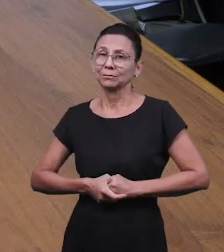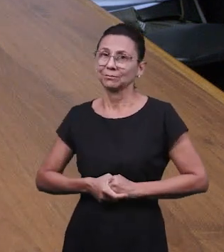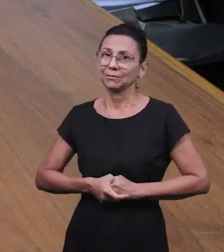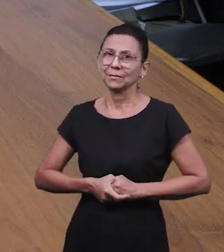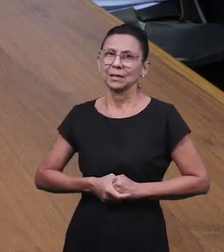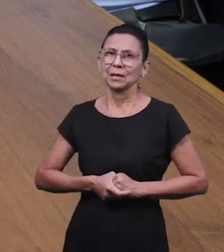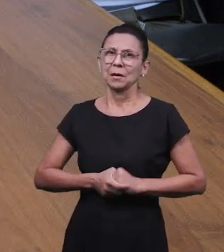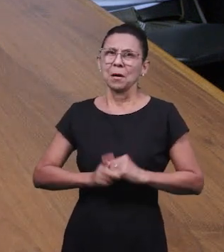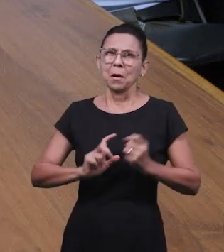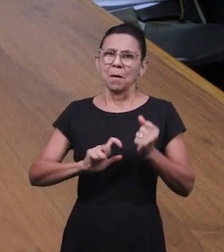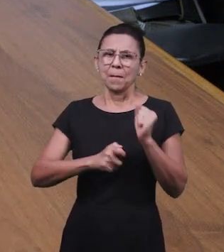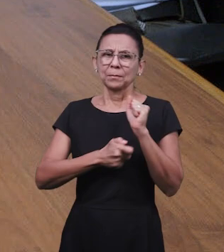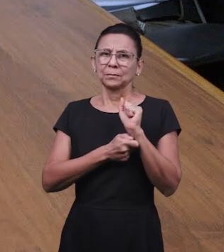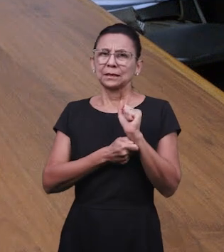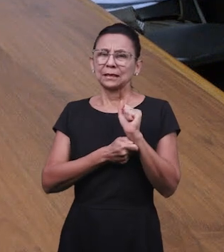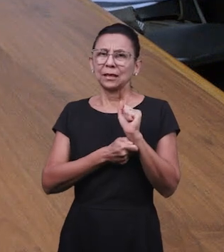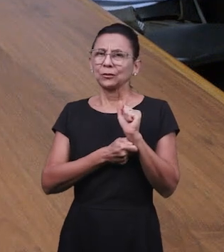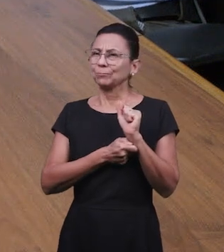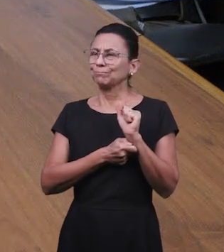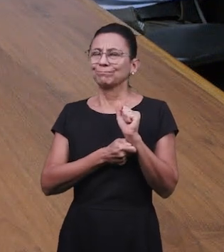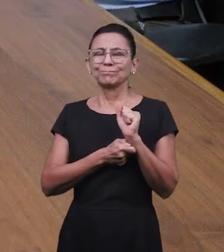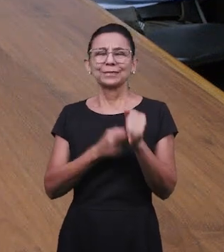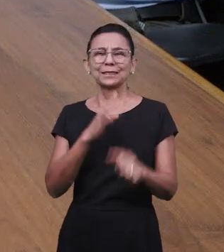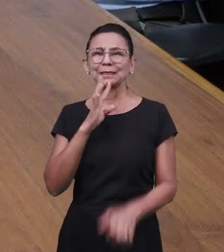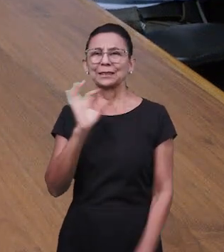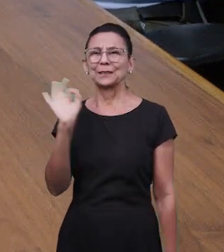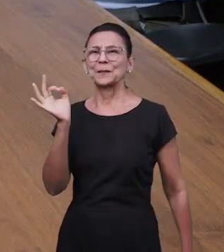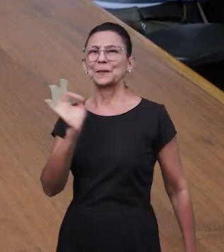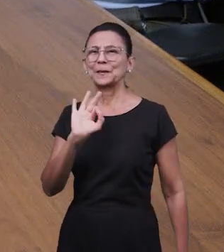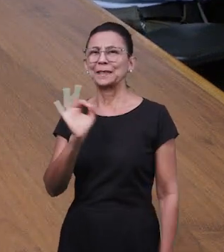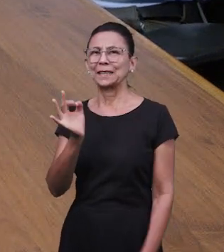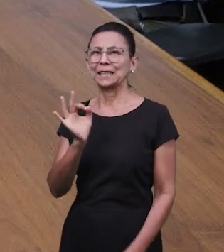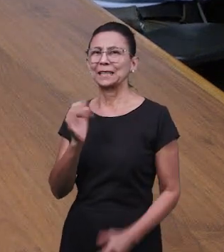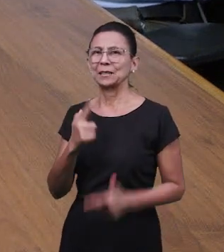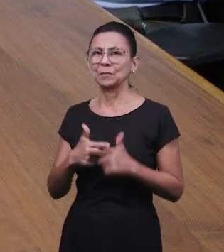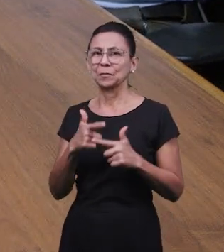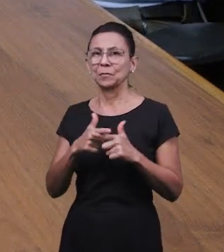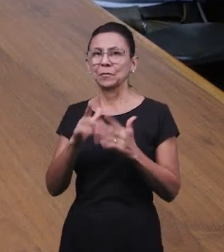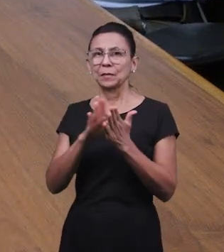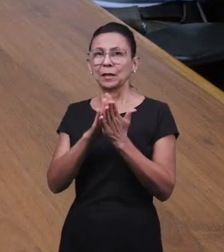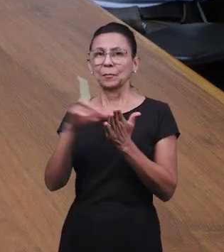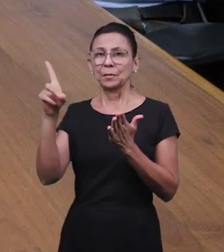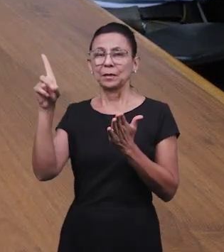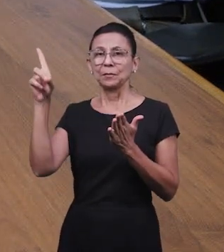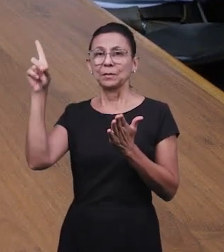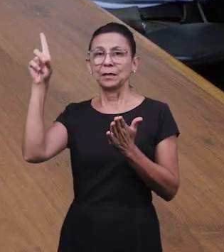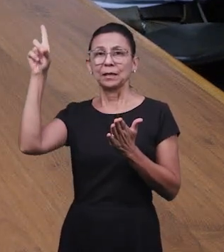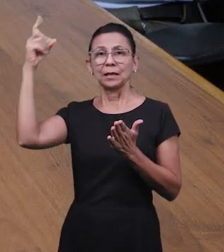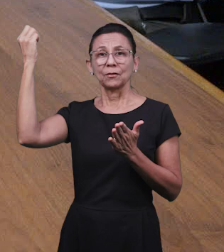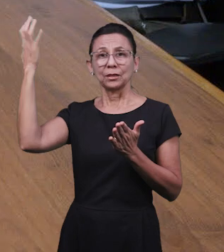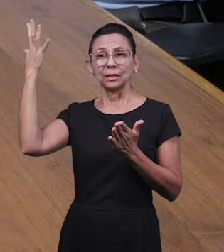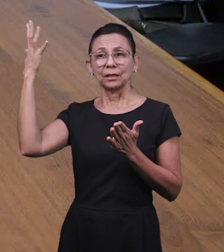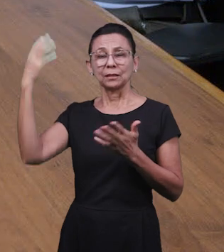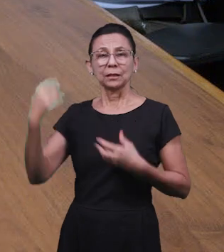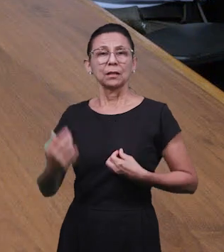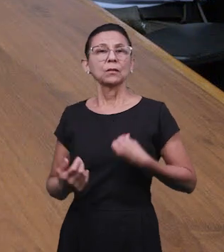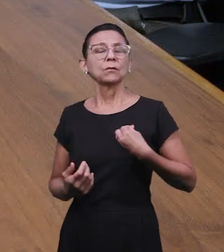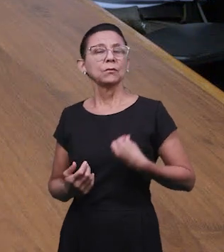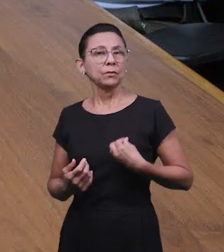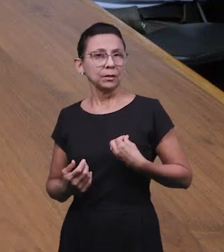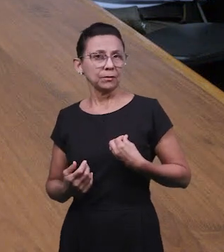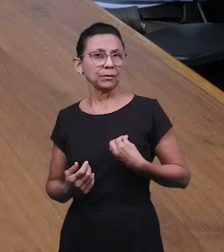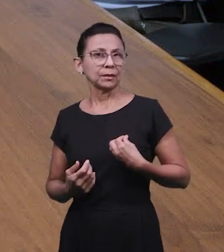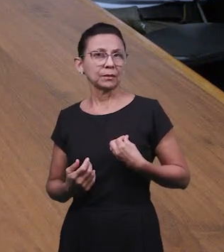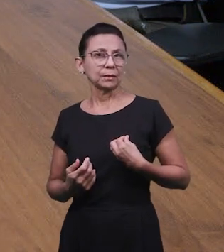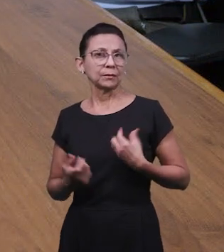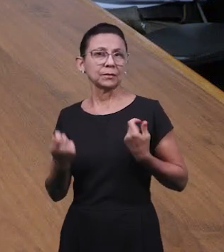no mistério, que a Bíblia é uma palavra viva, e você precisa ter revelação